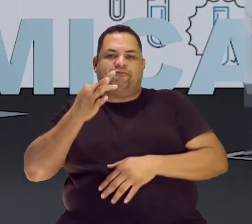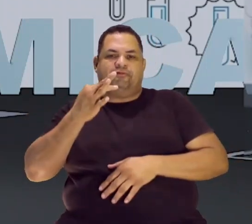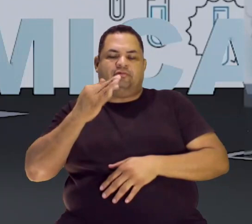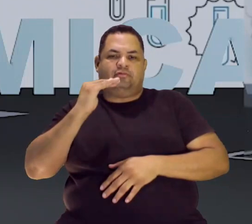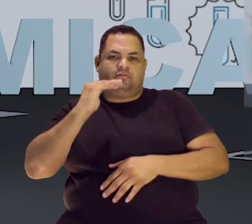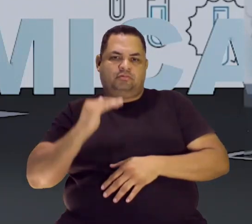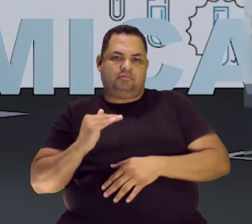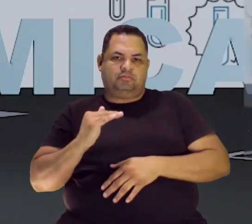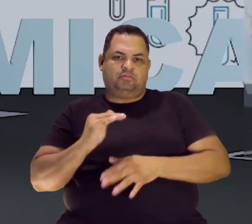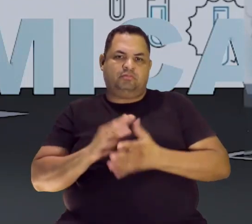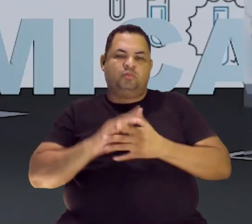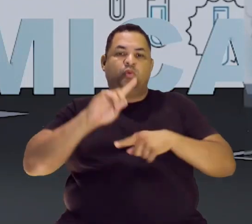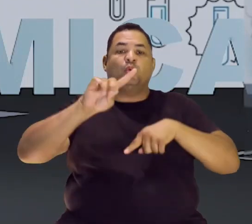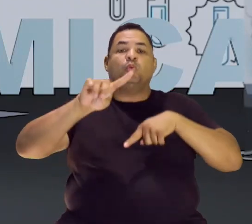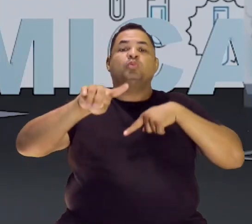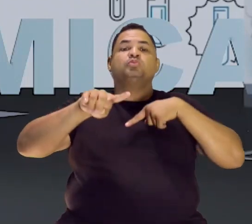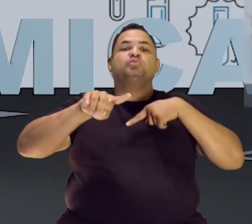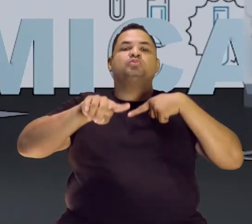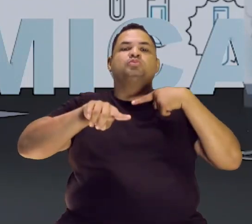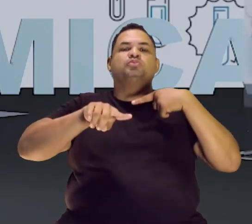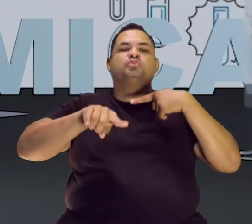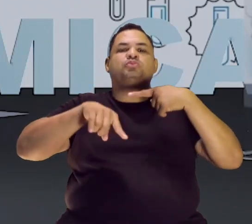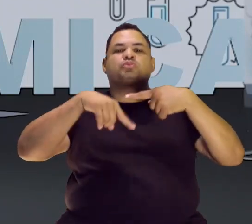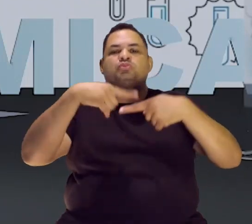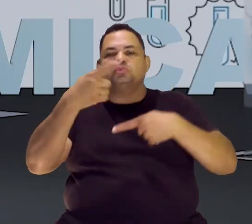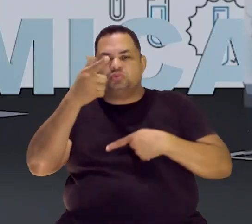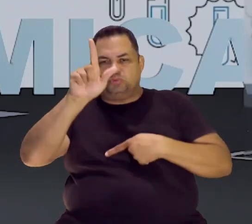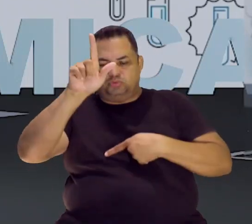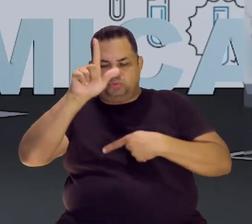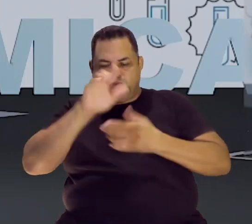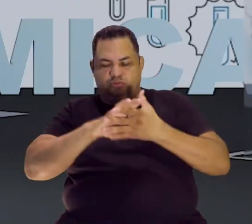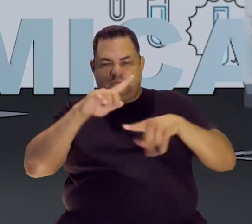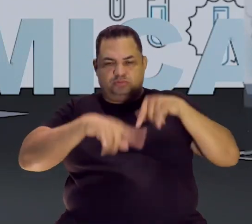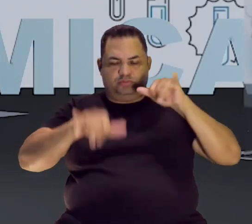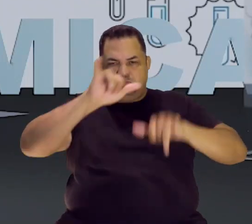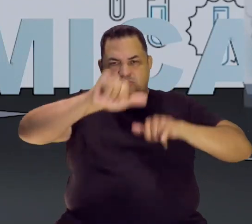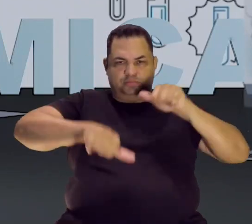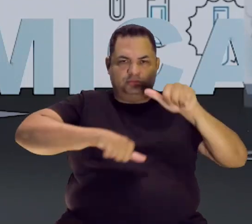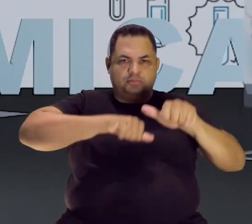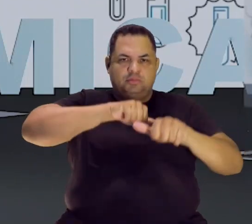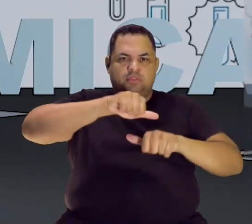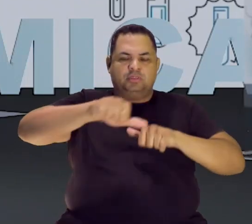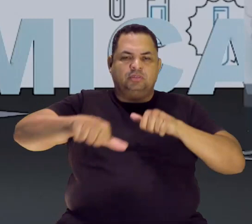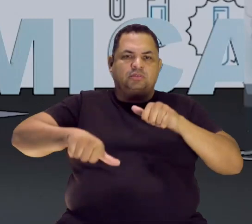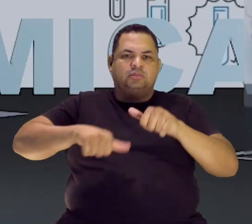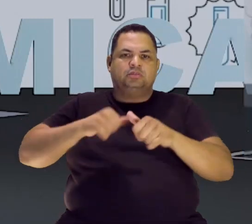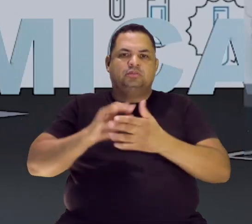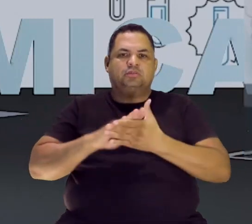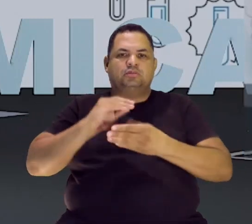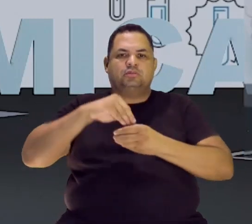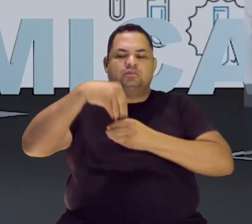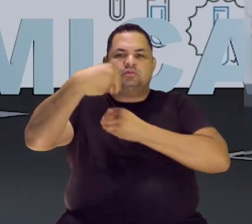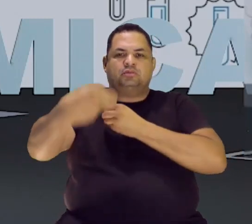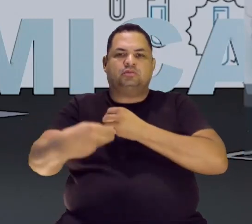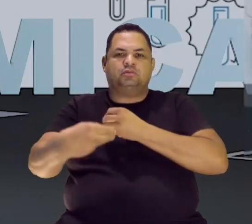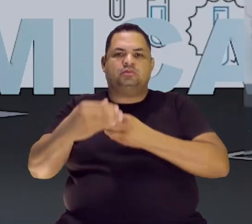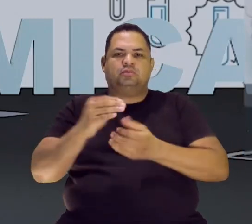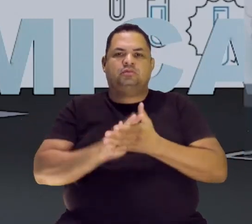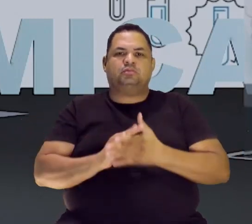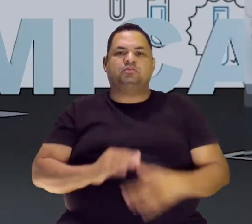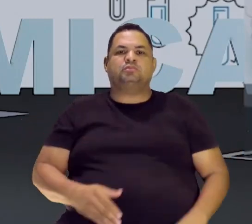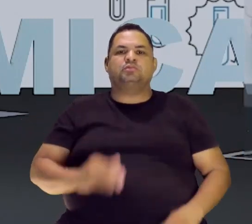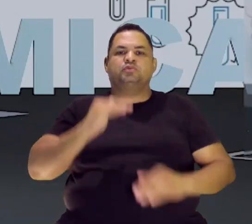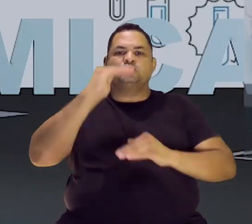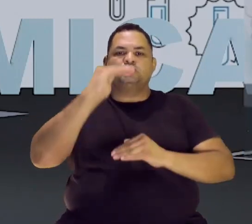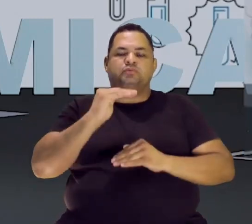demais elementos de transição, que são chamados de transição externa, então, o último subnível é o